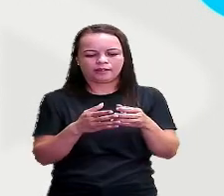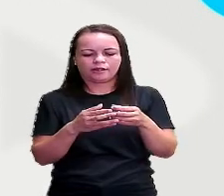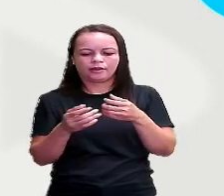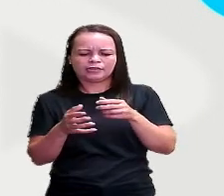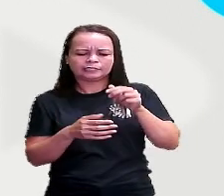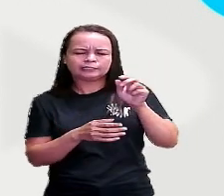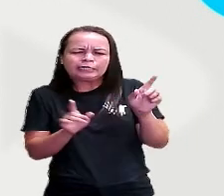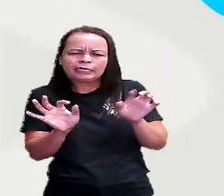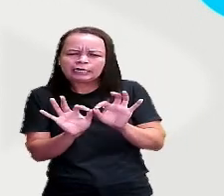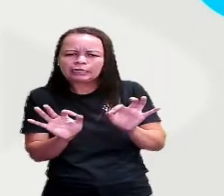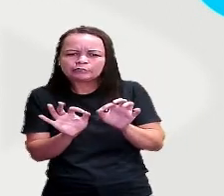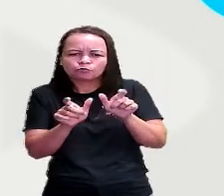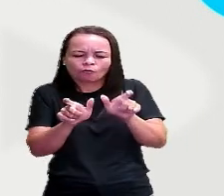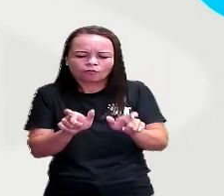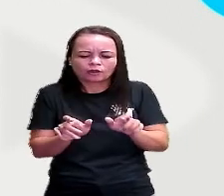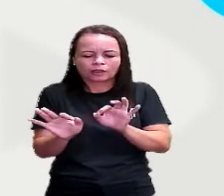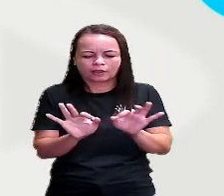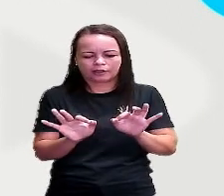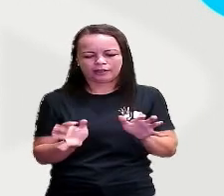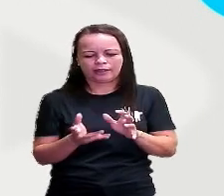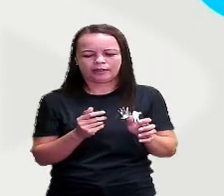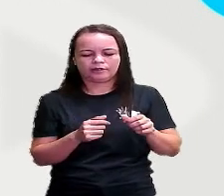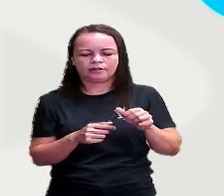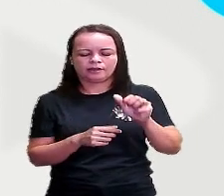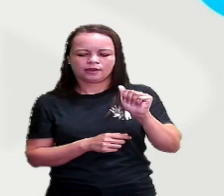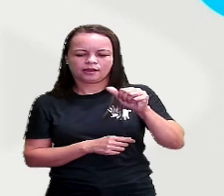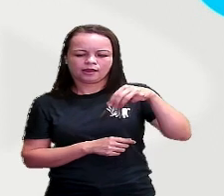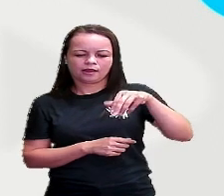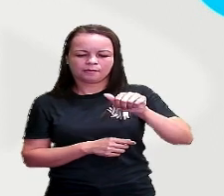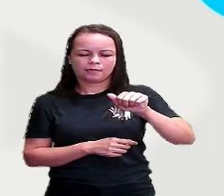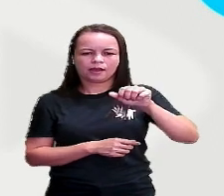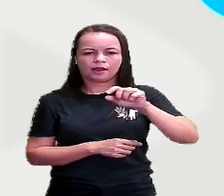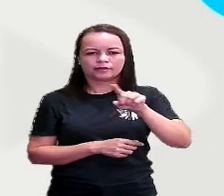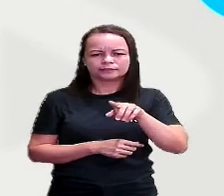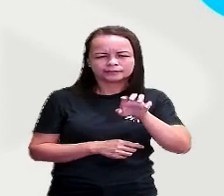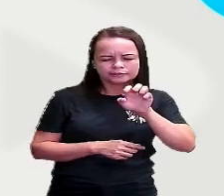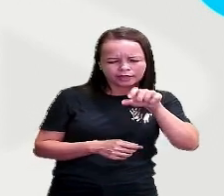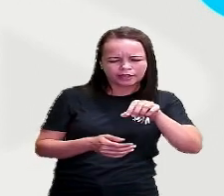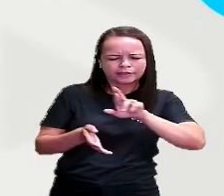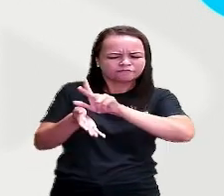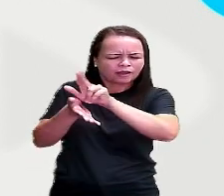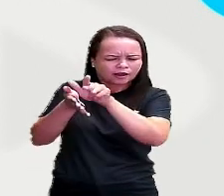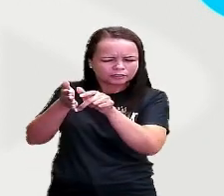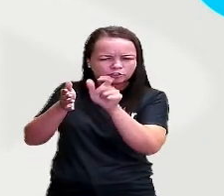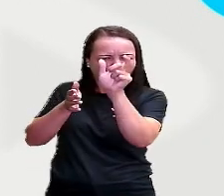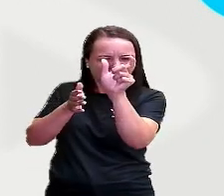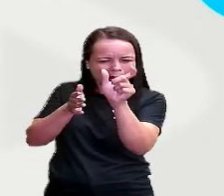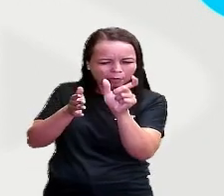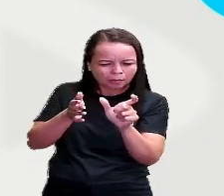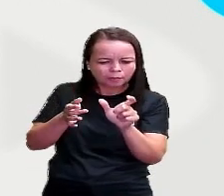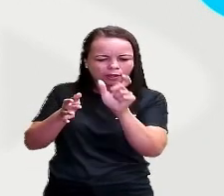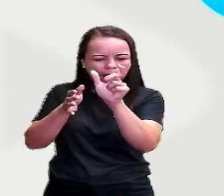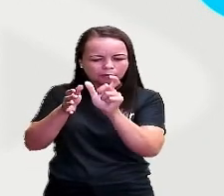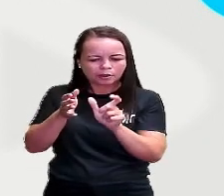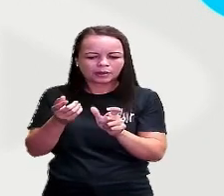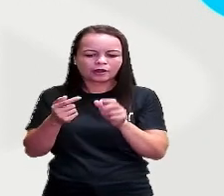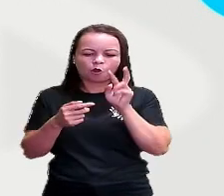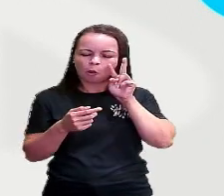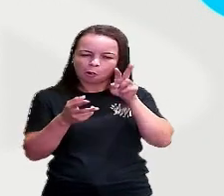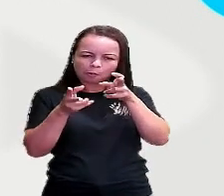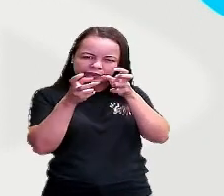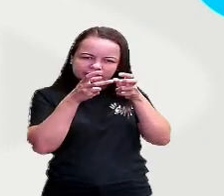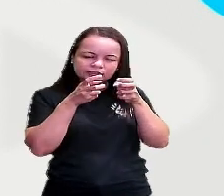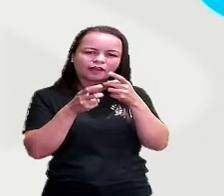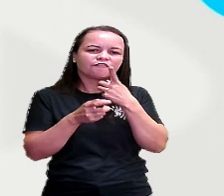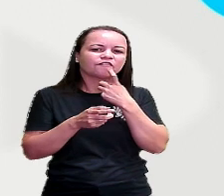pastel, crachás, tatu, metrô, tucupi, nadar, paletó